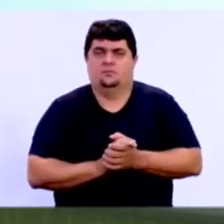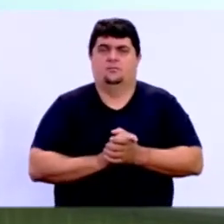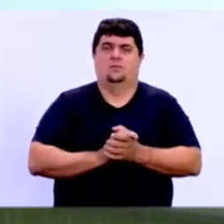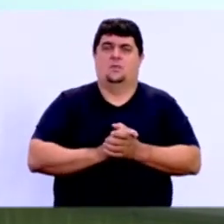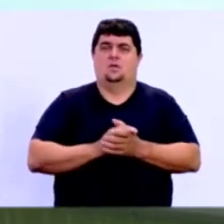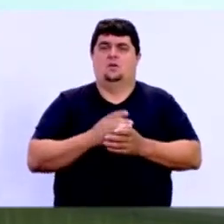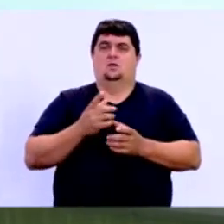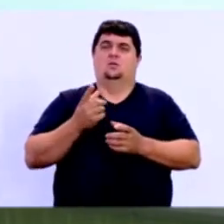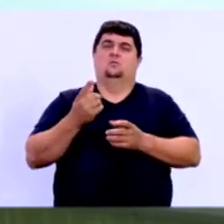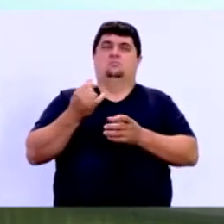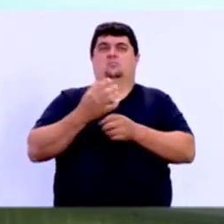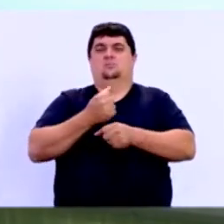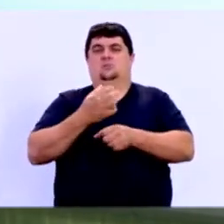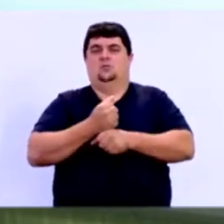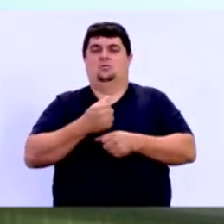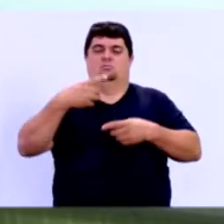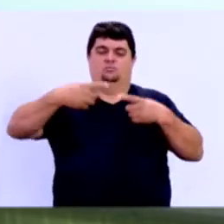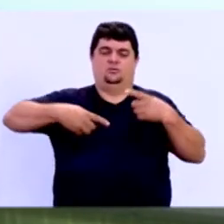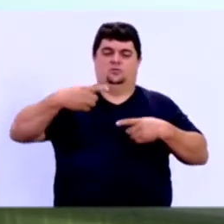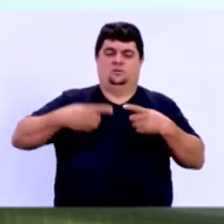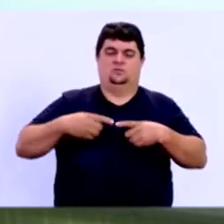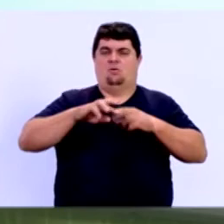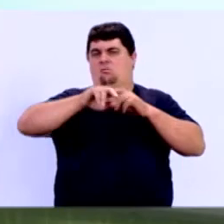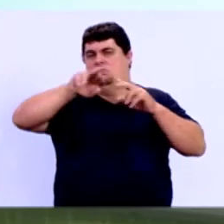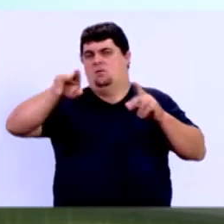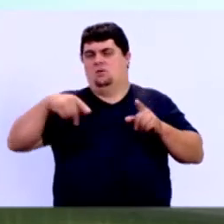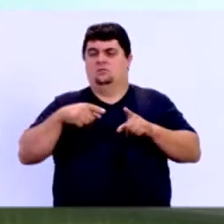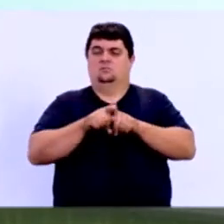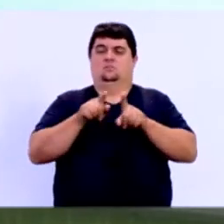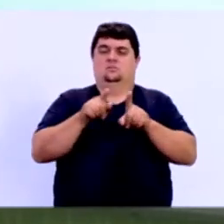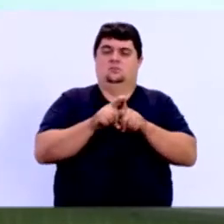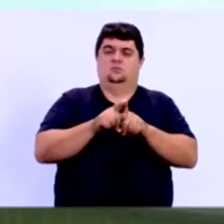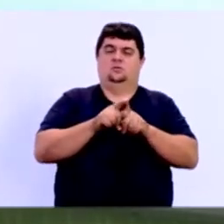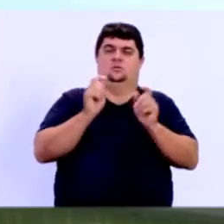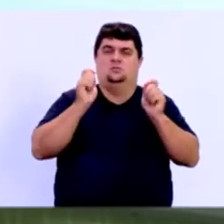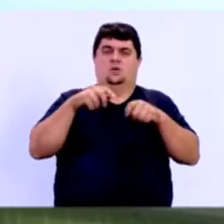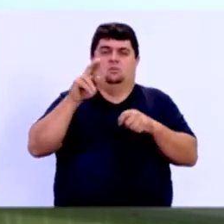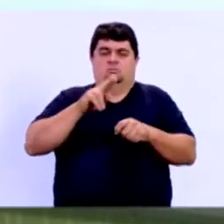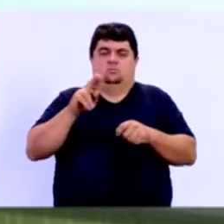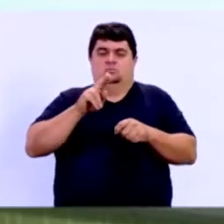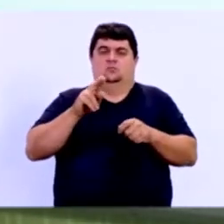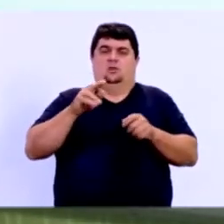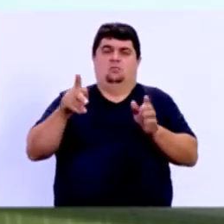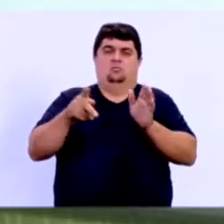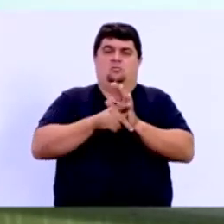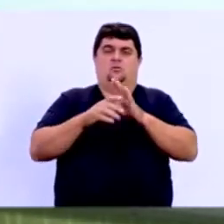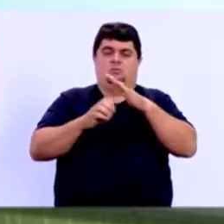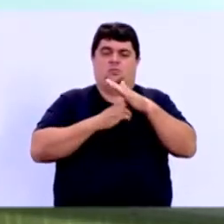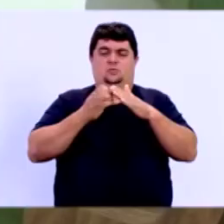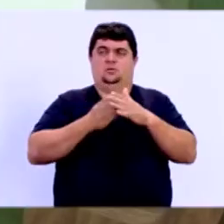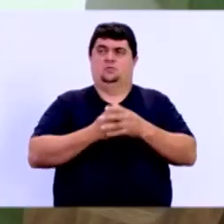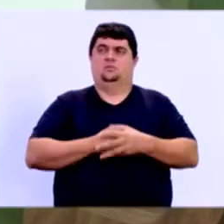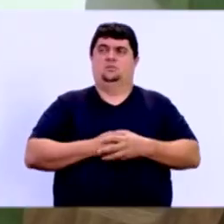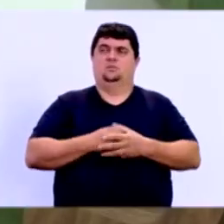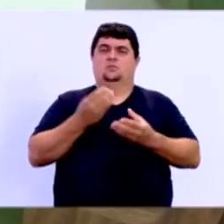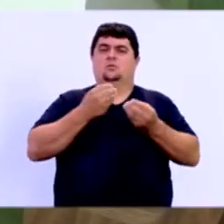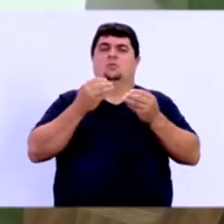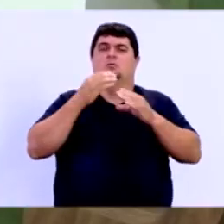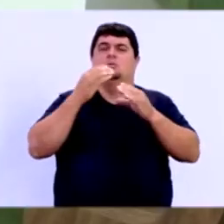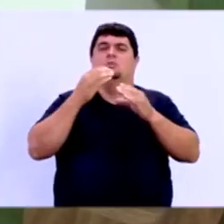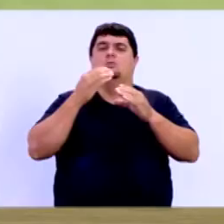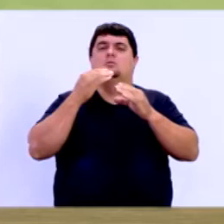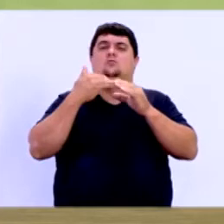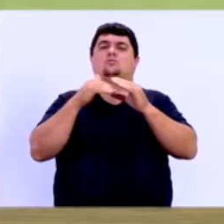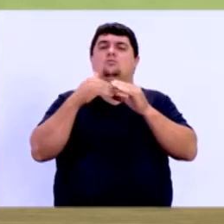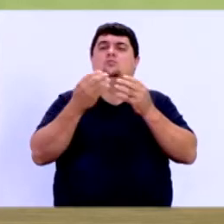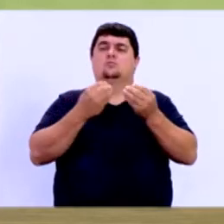A economia, a política e diversos cenários que podem influenciar a organização, né, professor Igor? Como está o nosso chat, professor